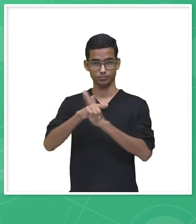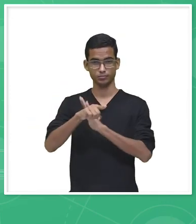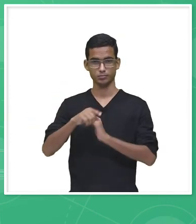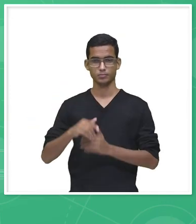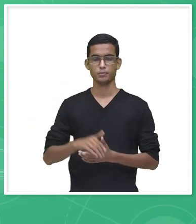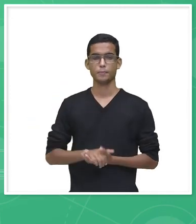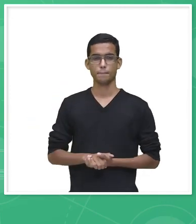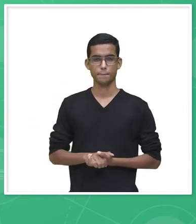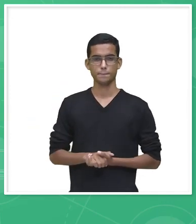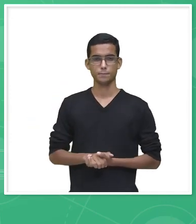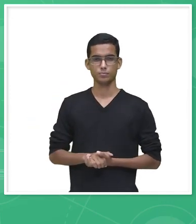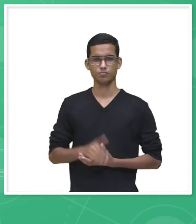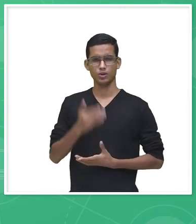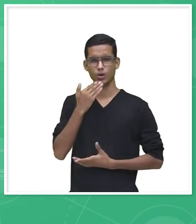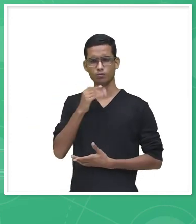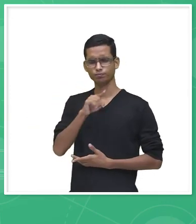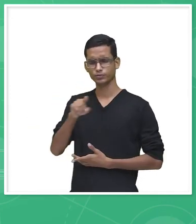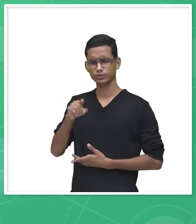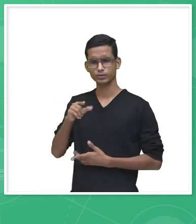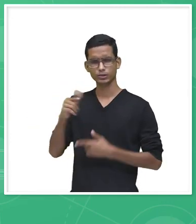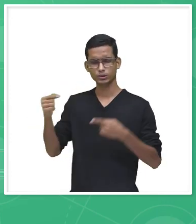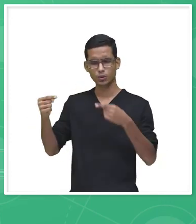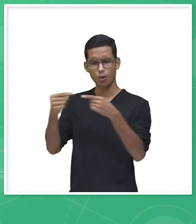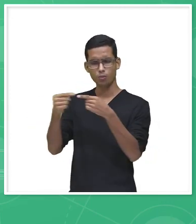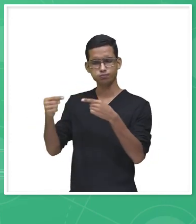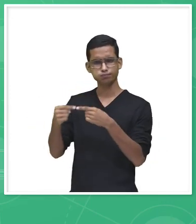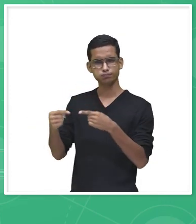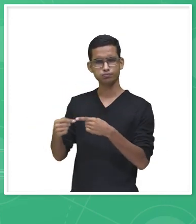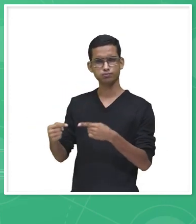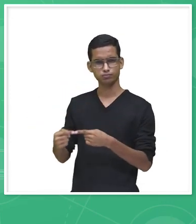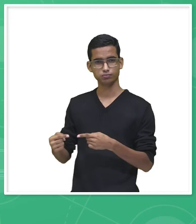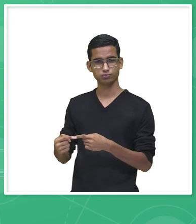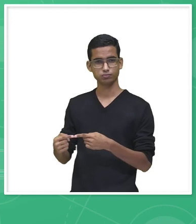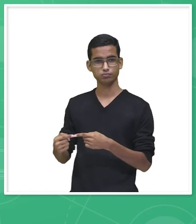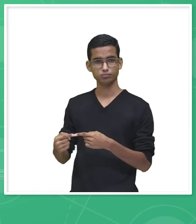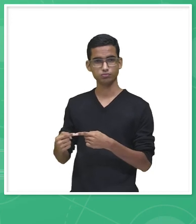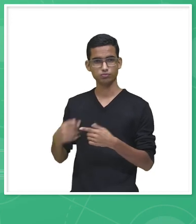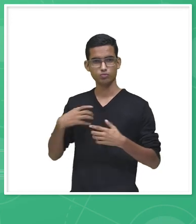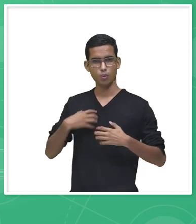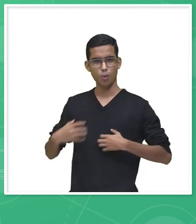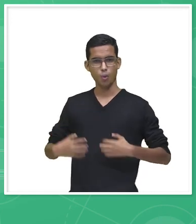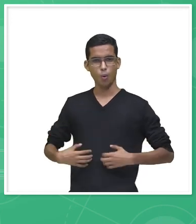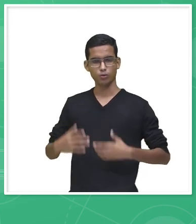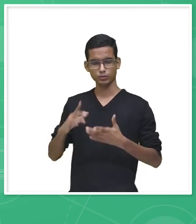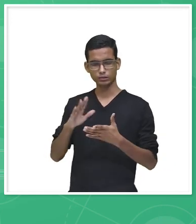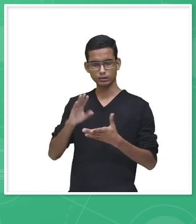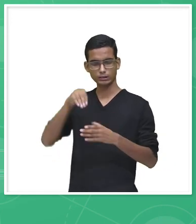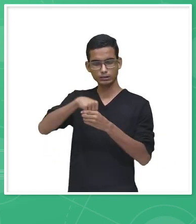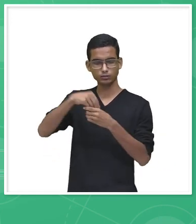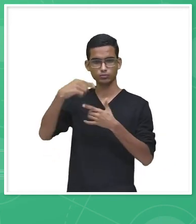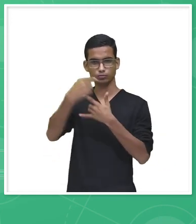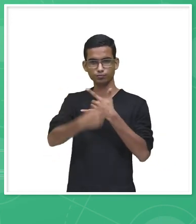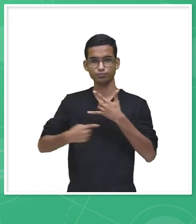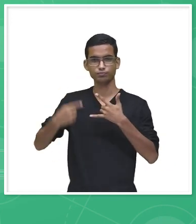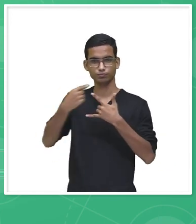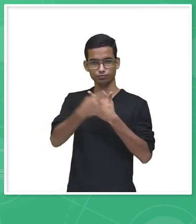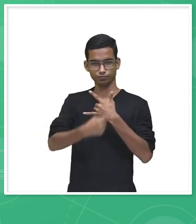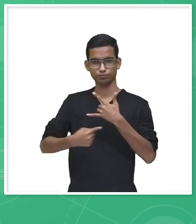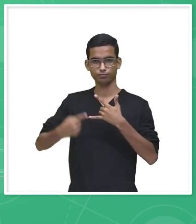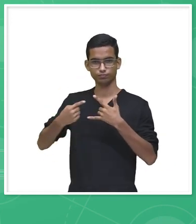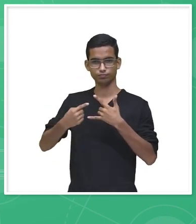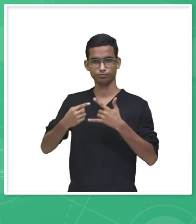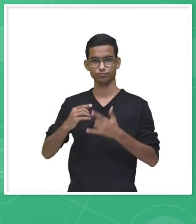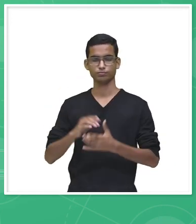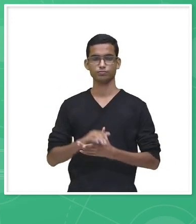a gente pediu para vocês relacionarem aí o órgão do sistema urinário com a função desempenhada Então